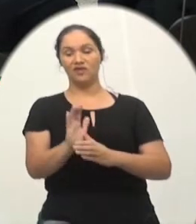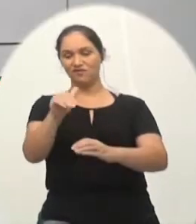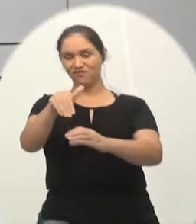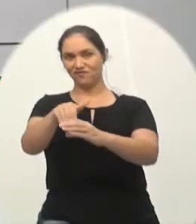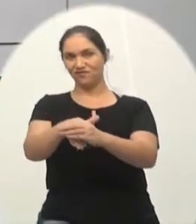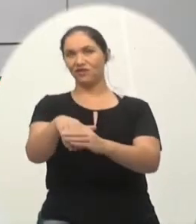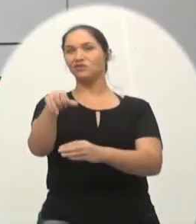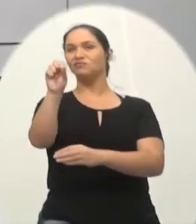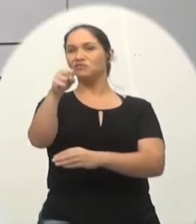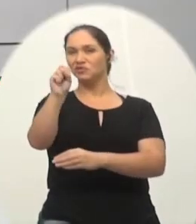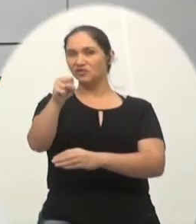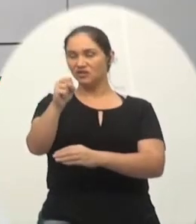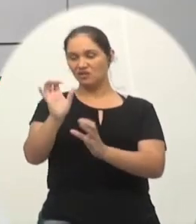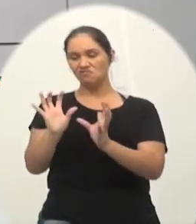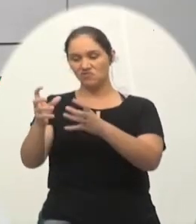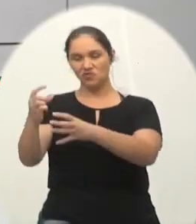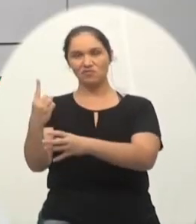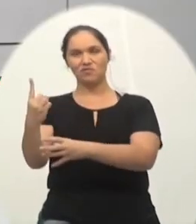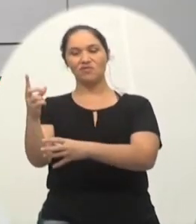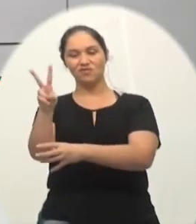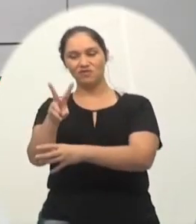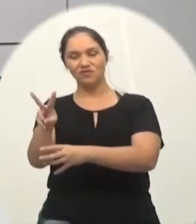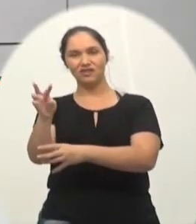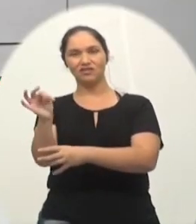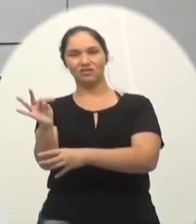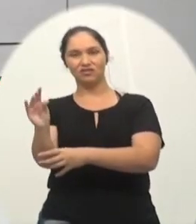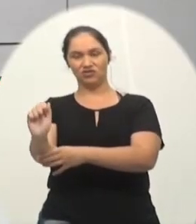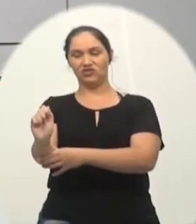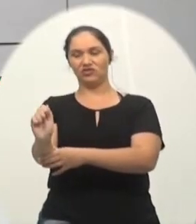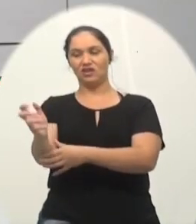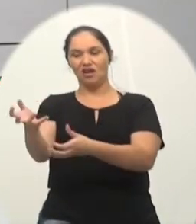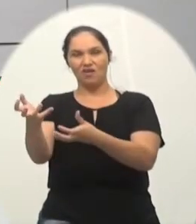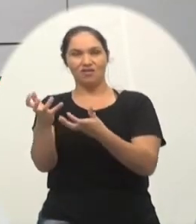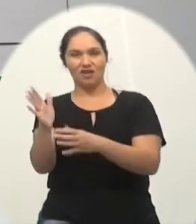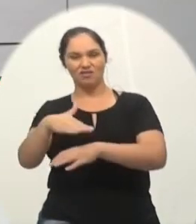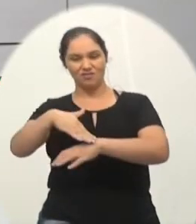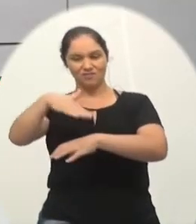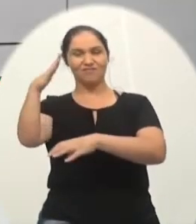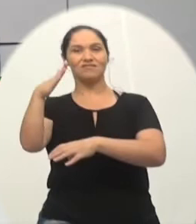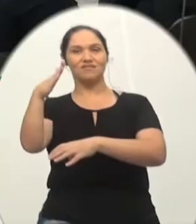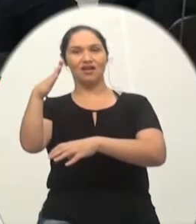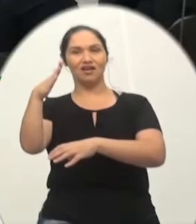Favorável à chapa 1, Tita Belloli. E traga mais investimento à região agrícola.